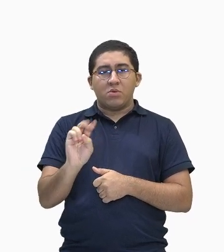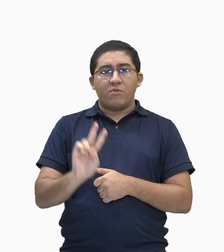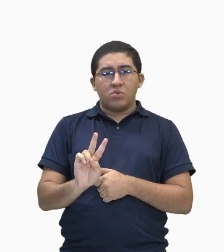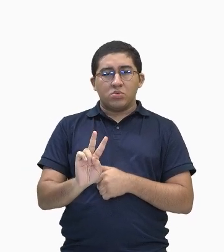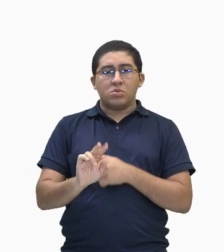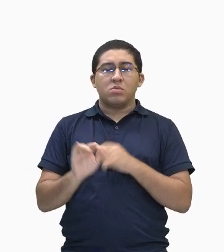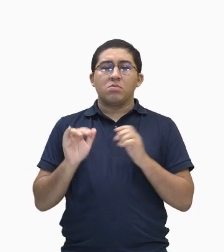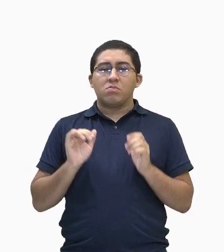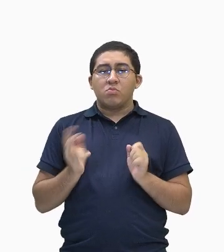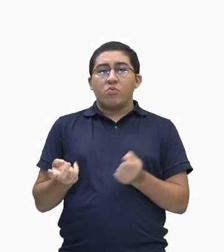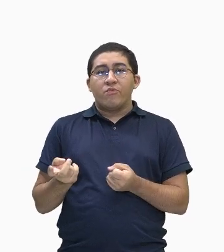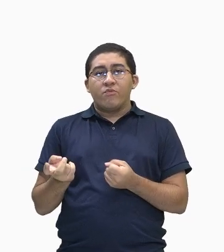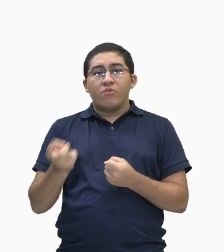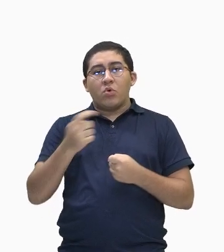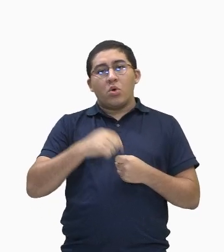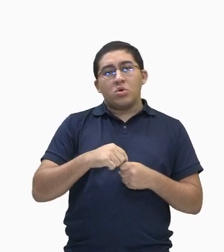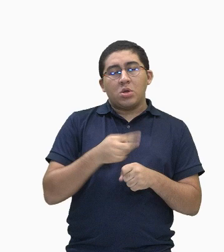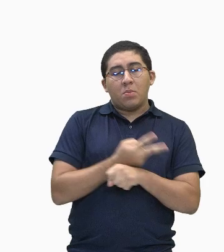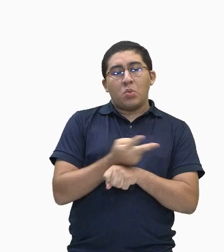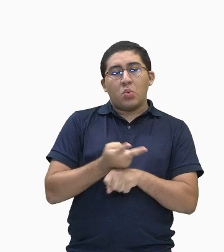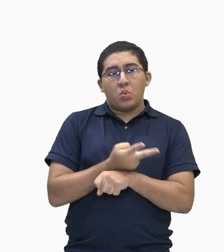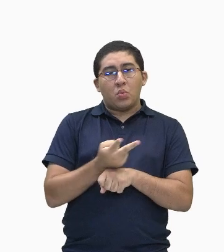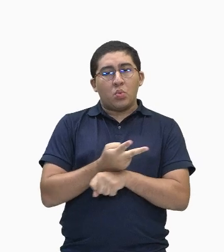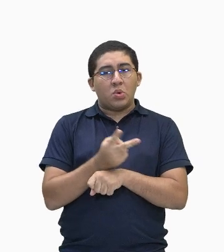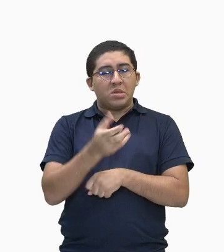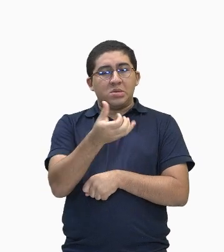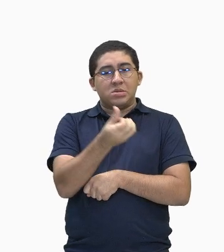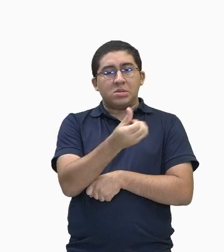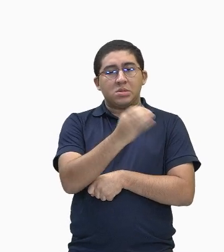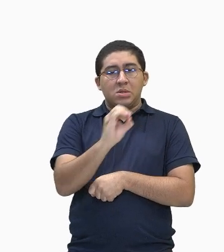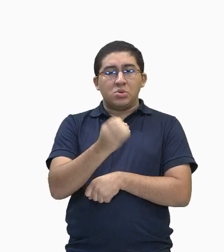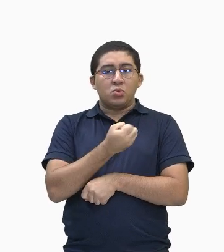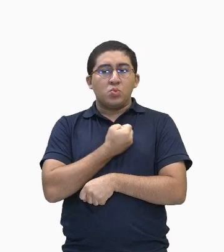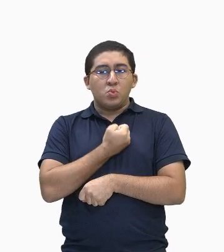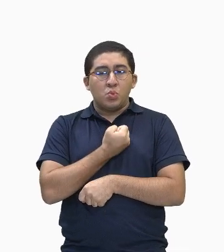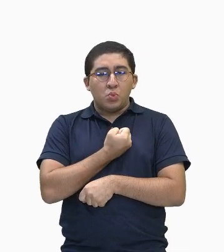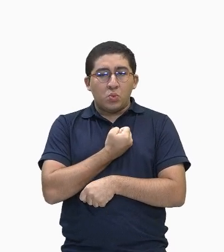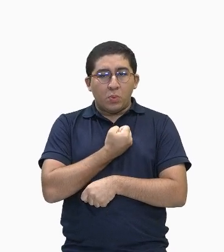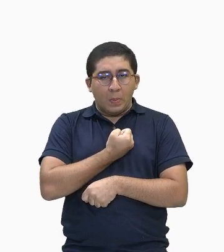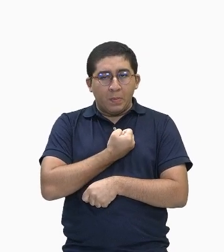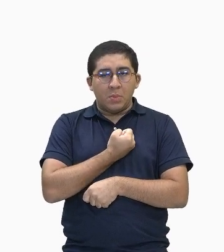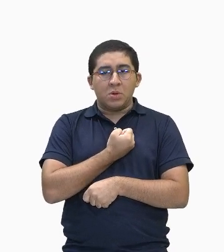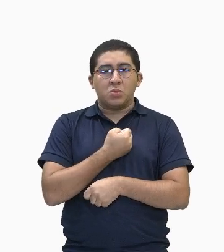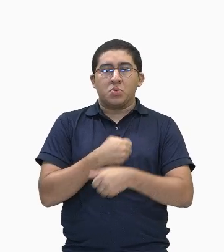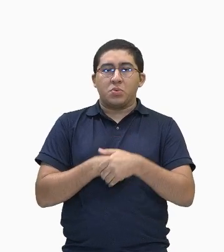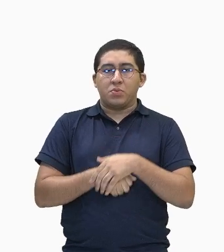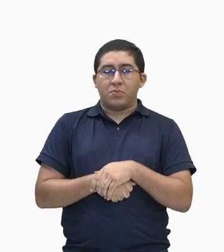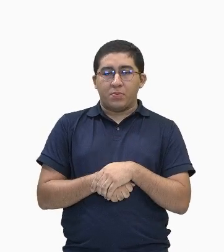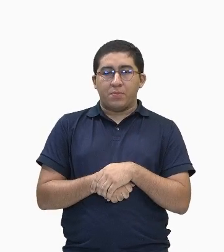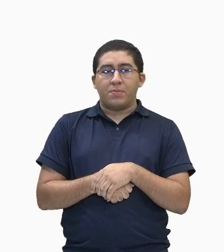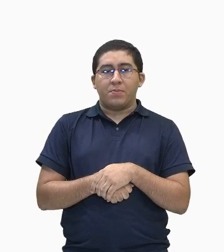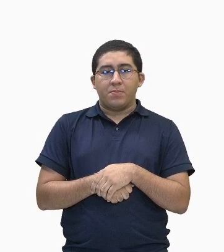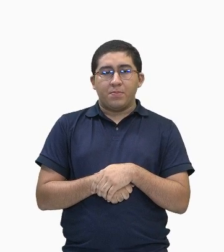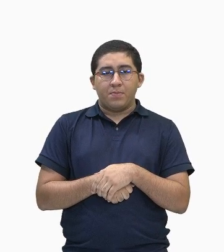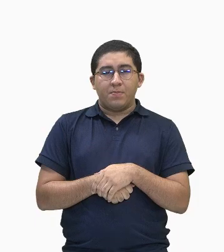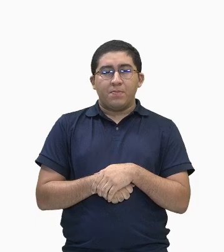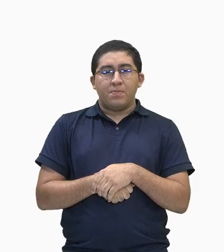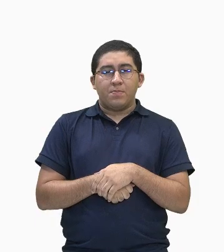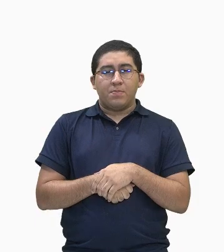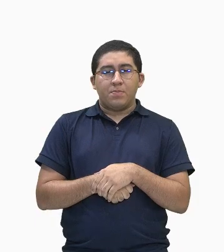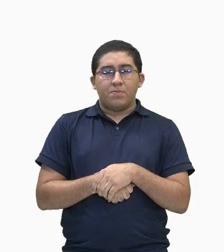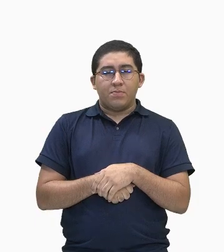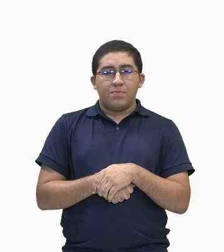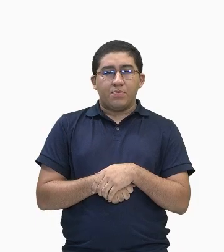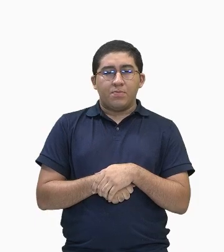e procura a palavra 60 volts, né? Mas você deve lembrar que ela está dizendo 600, então a